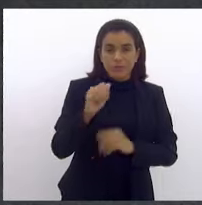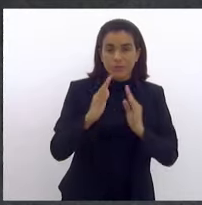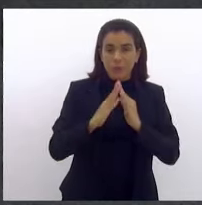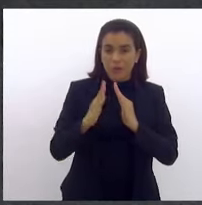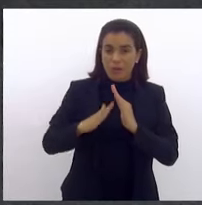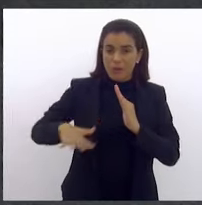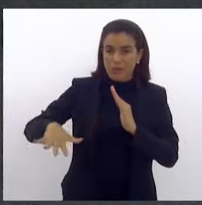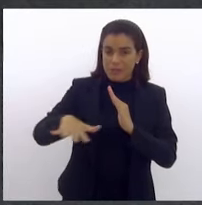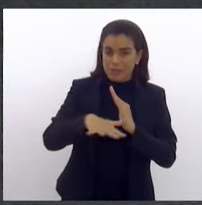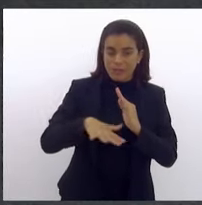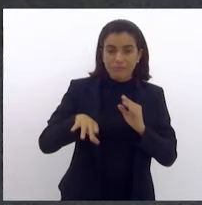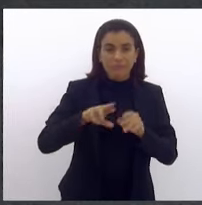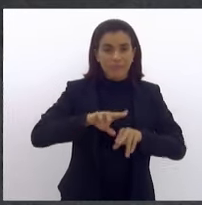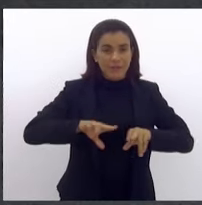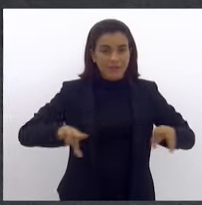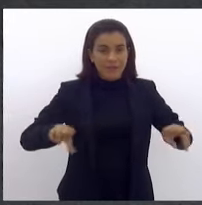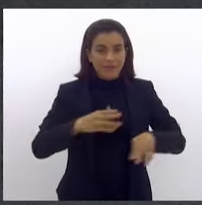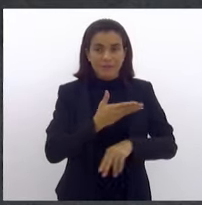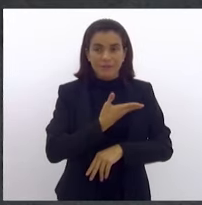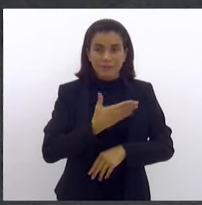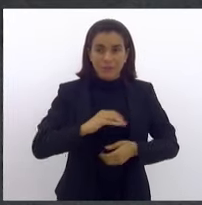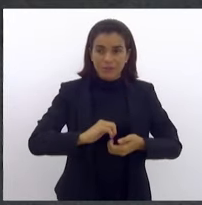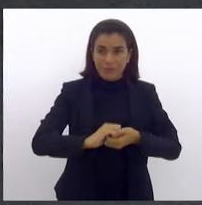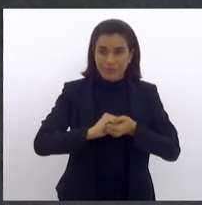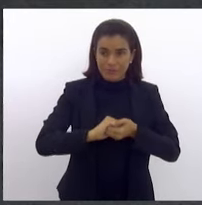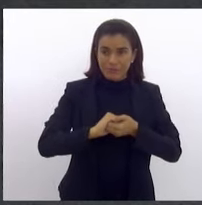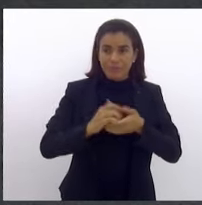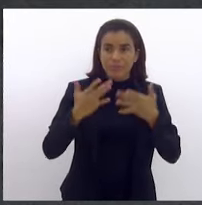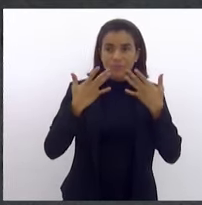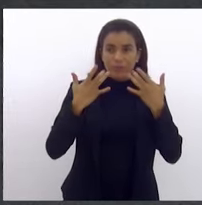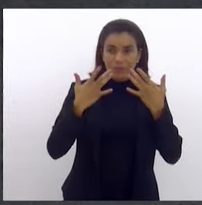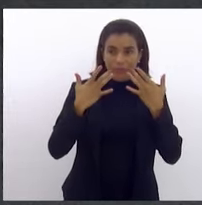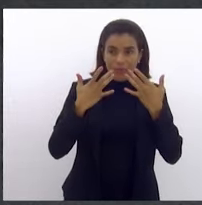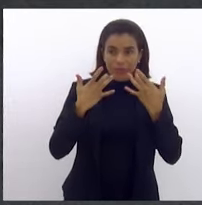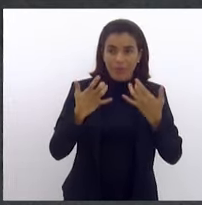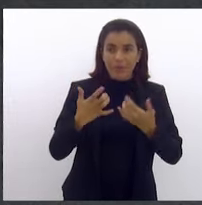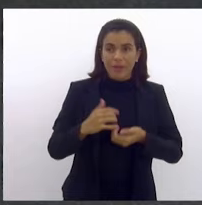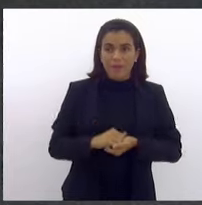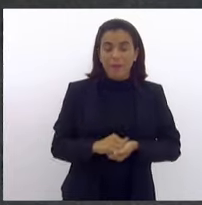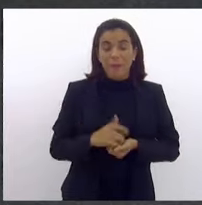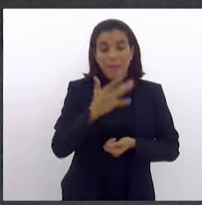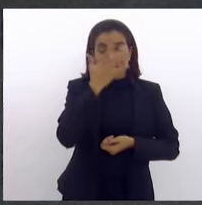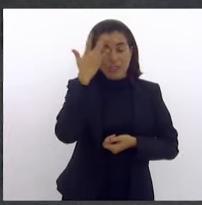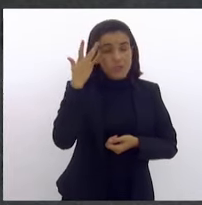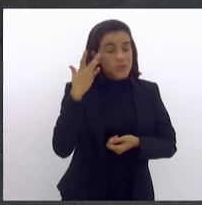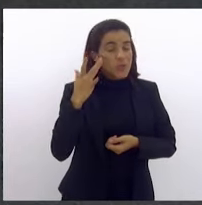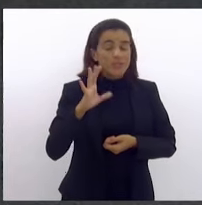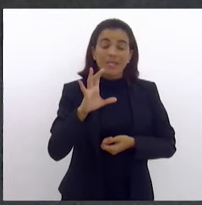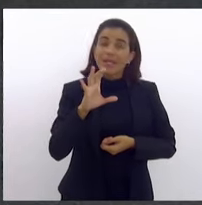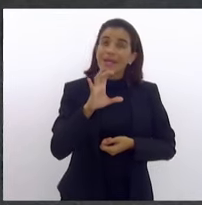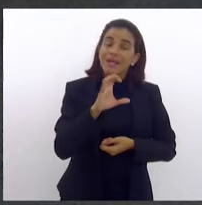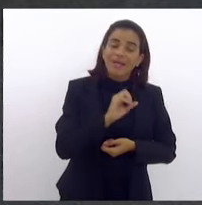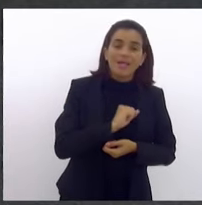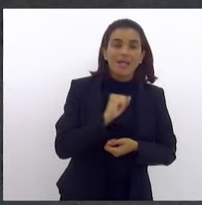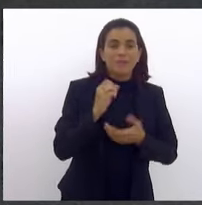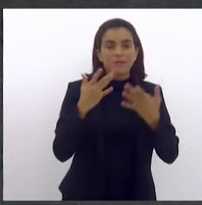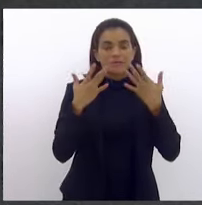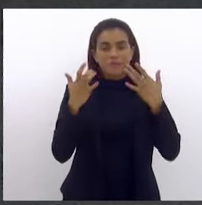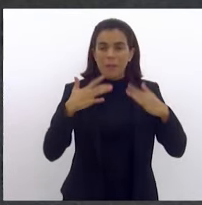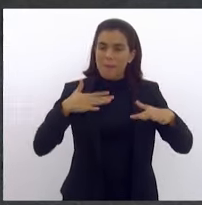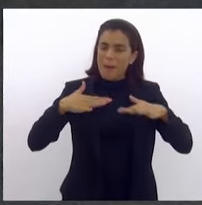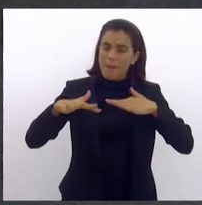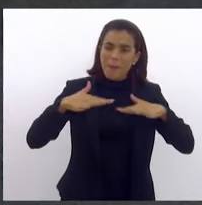Locais, de vários amigos, companheiros, parceiros do teatro, amadores, amantes do teatro, e fizemos um